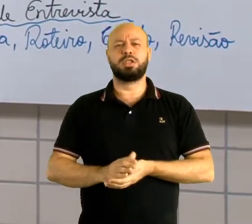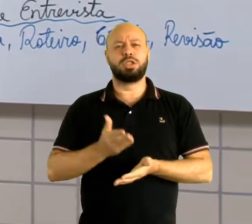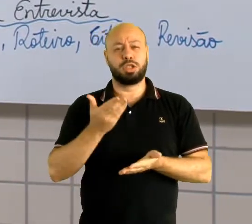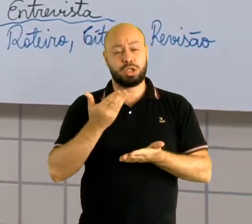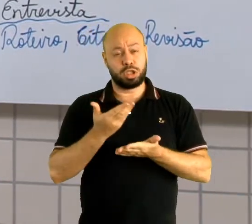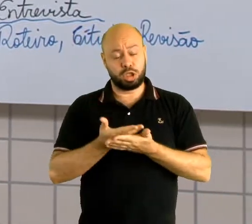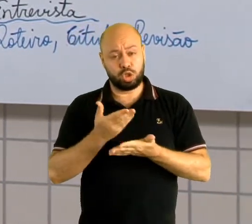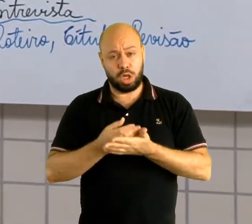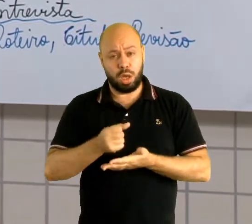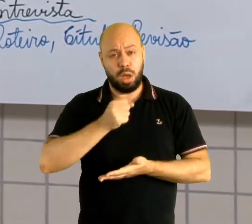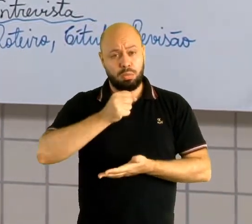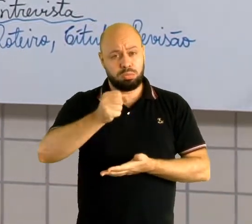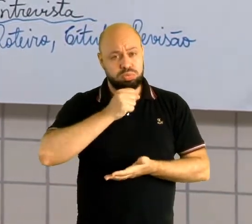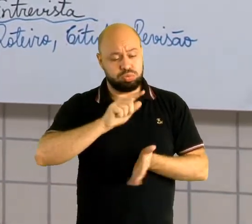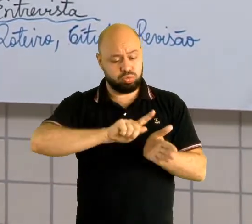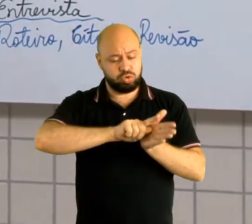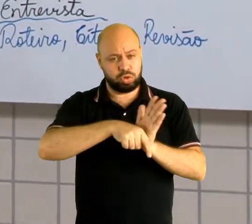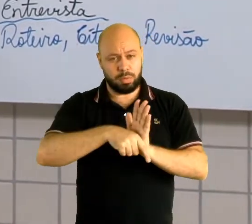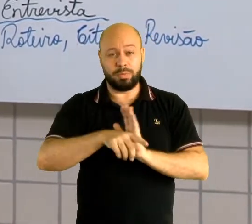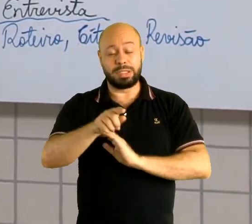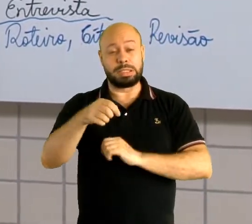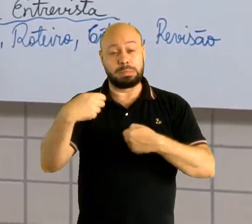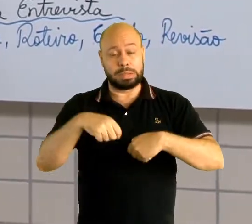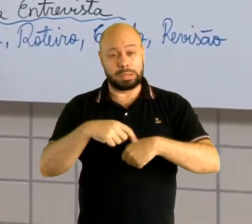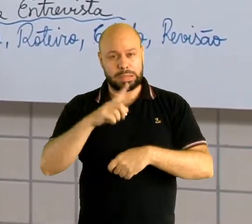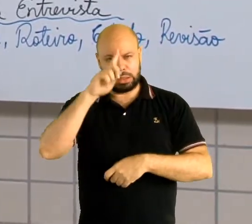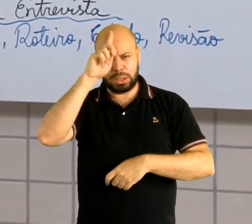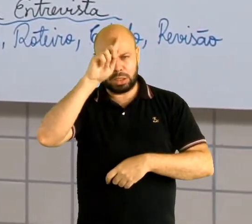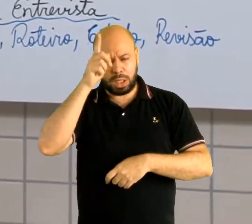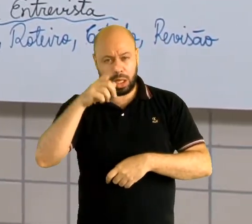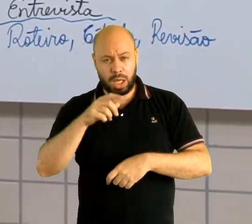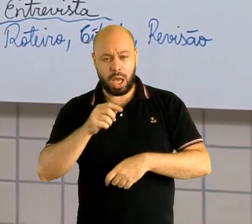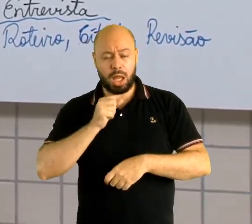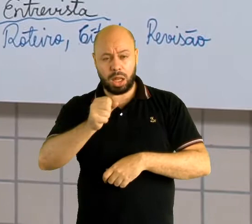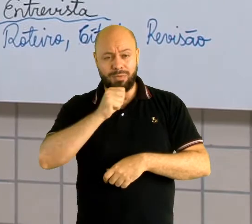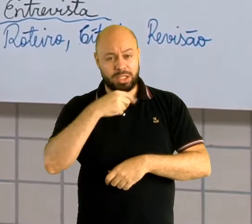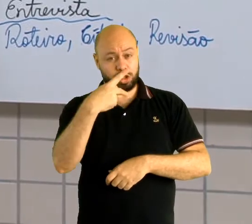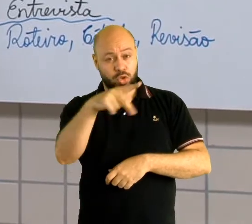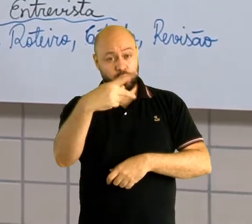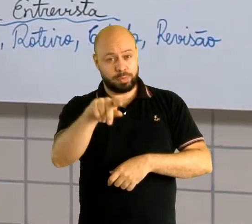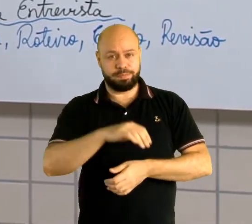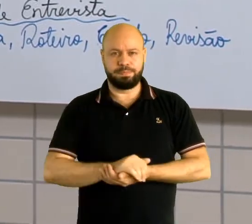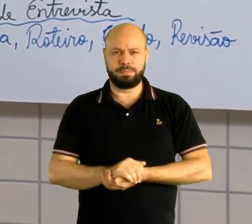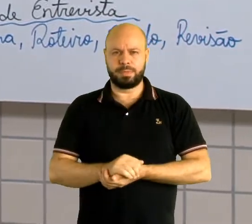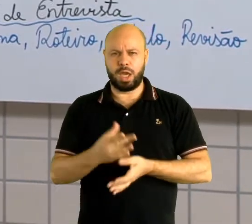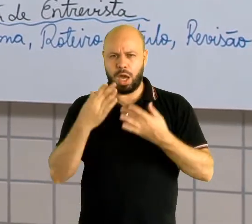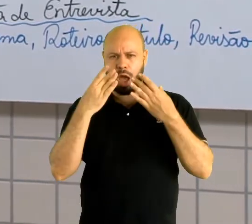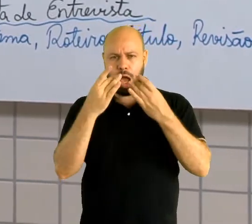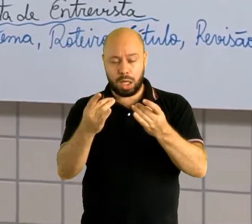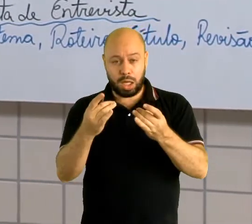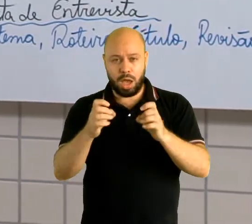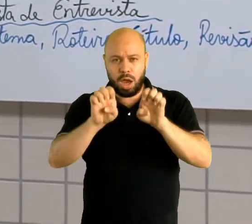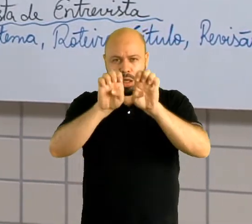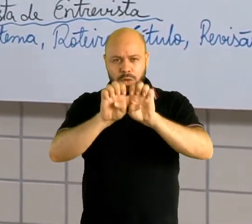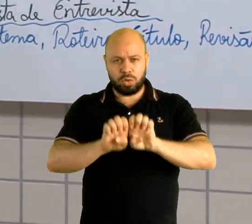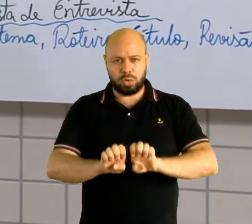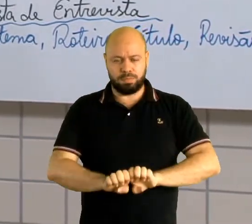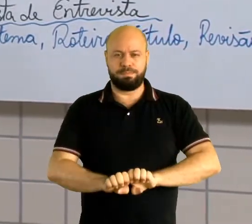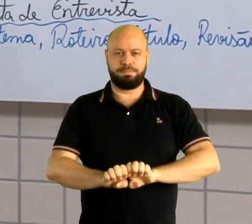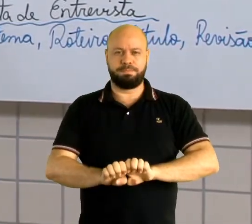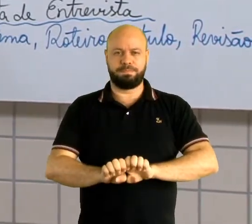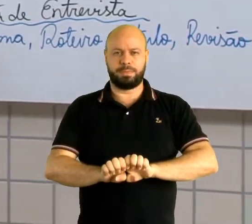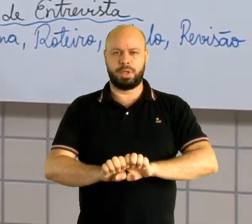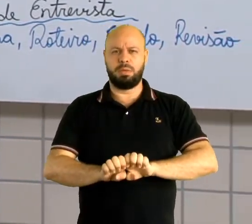você criar a sua própria entrevista. Para produzir uma entrevista, esteja atento à sua estruturação.